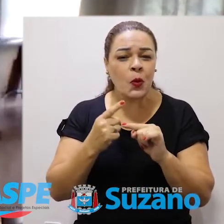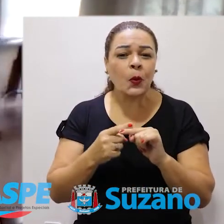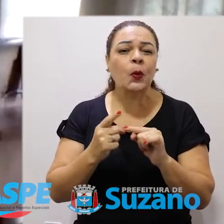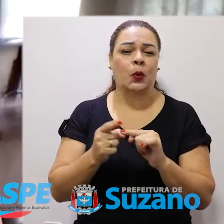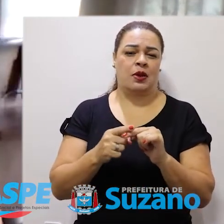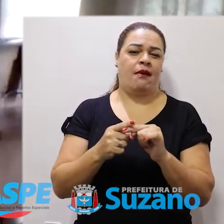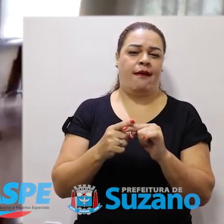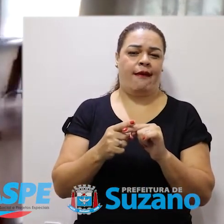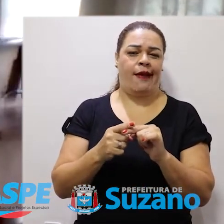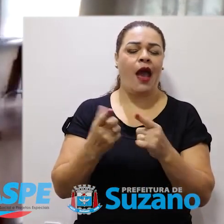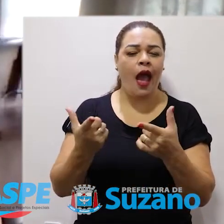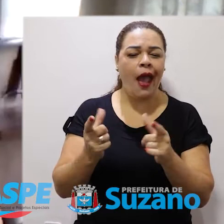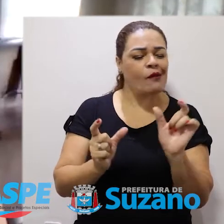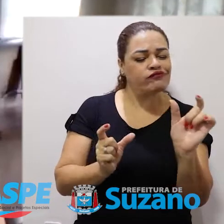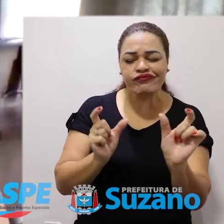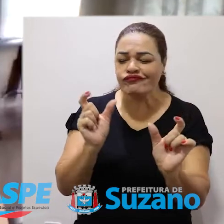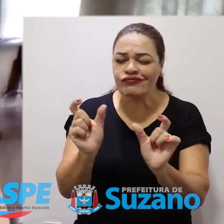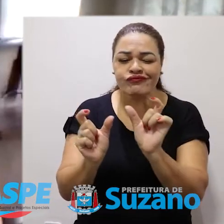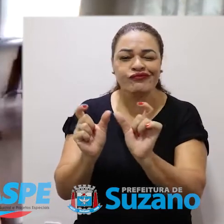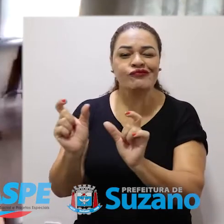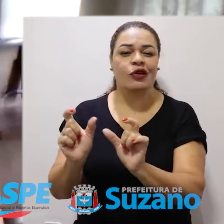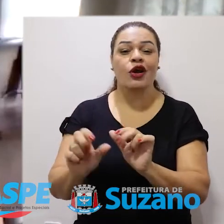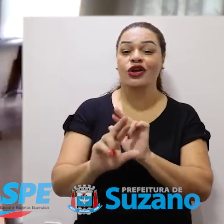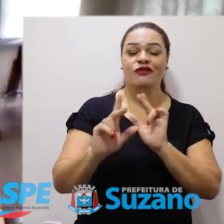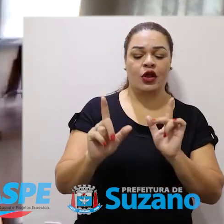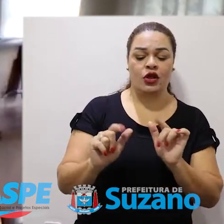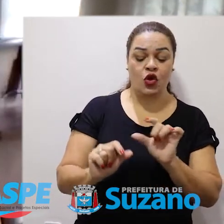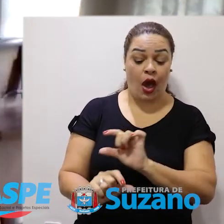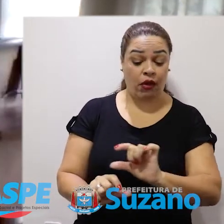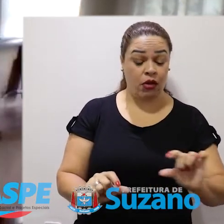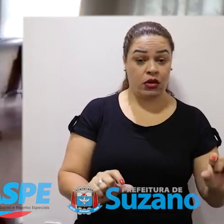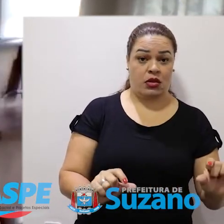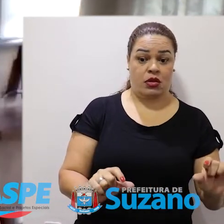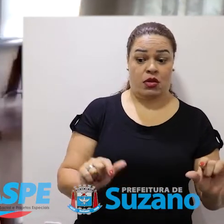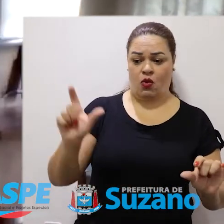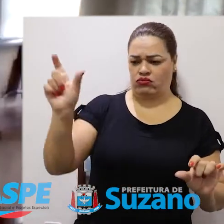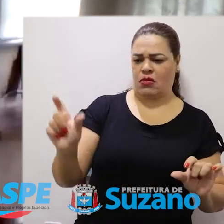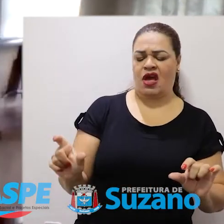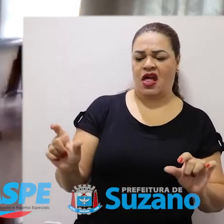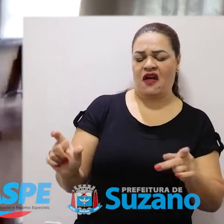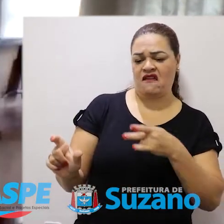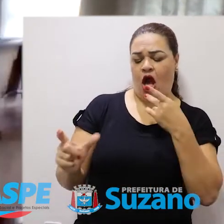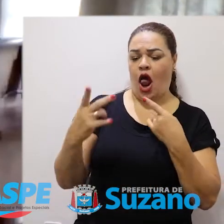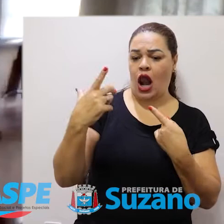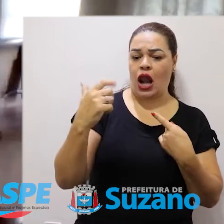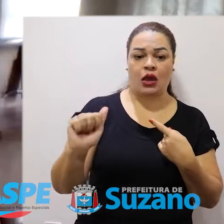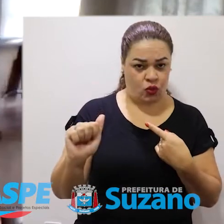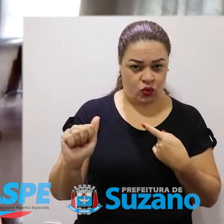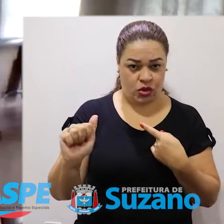detrimento do outro. Então, ele vai dizer assim, olha, aqui o rapaz diz